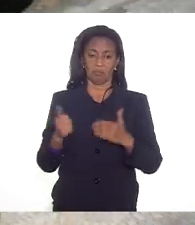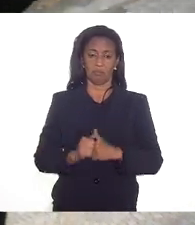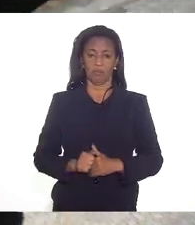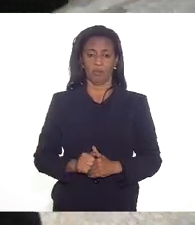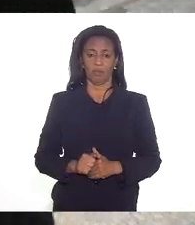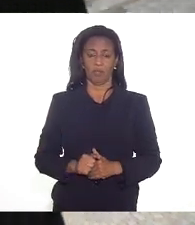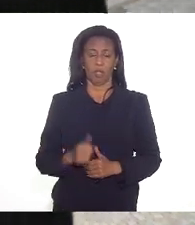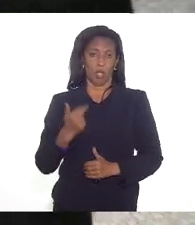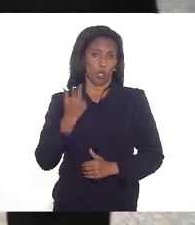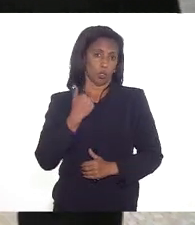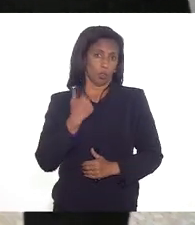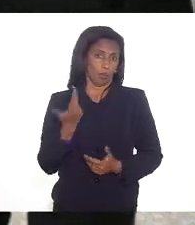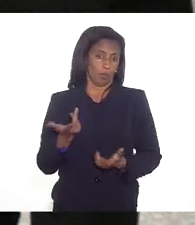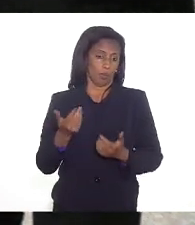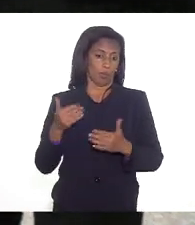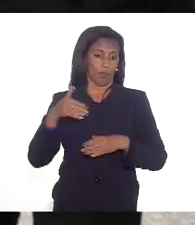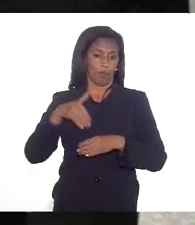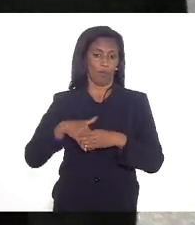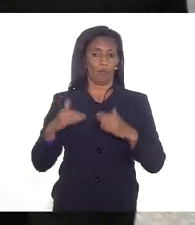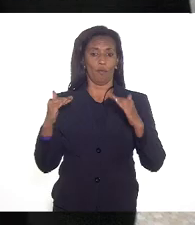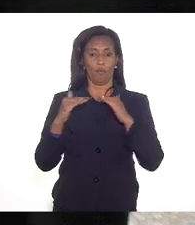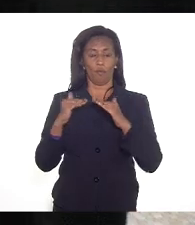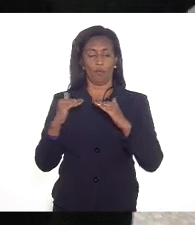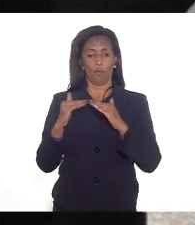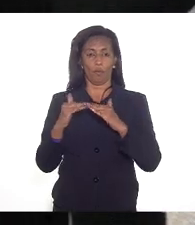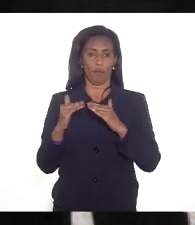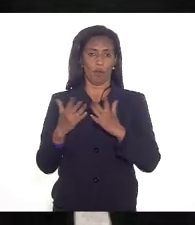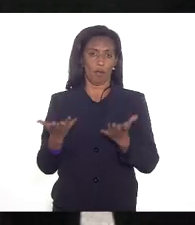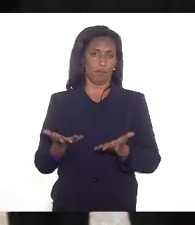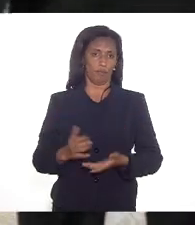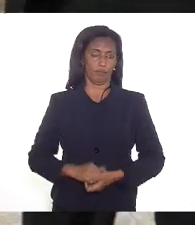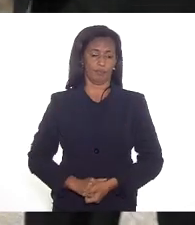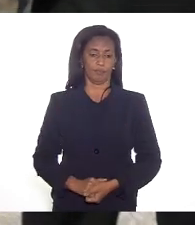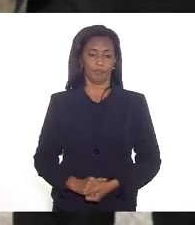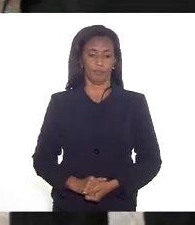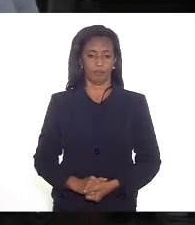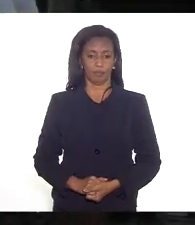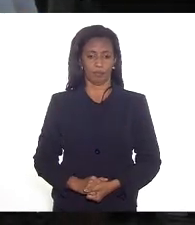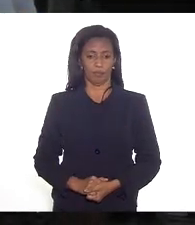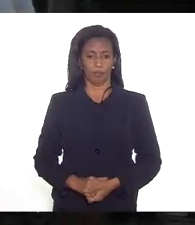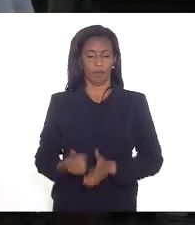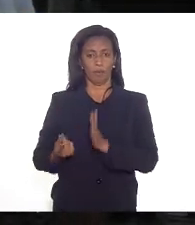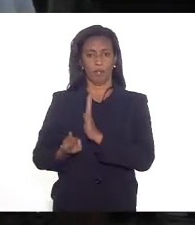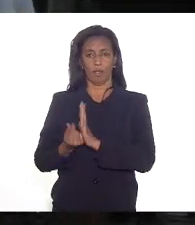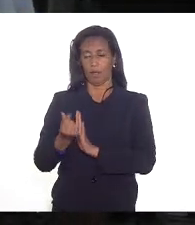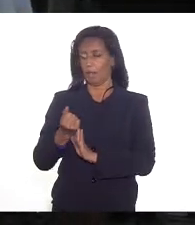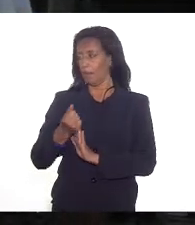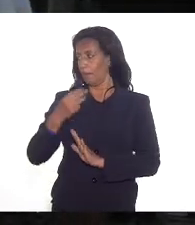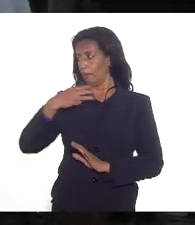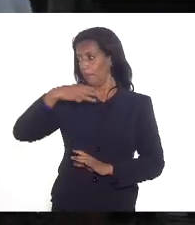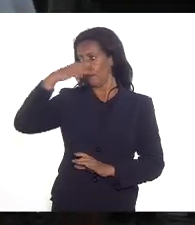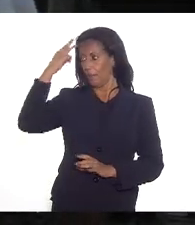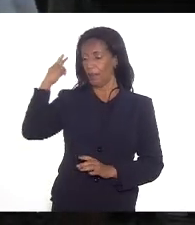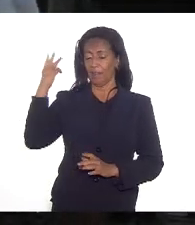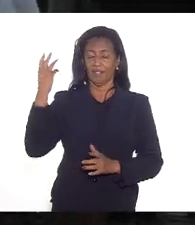eu só posso votar favoravelmente pela comissão de orçamento e